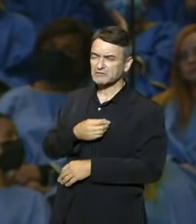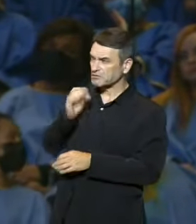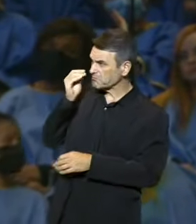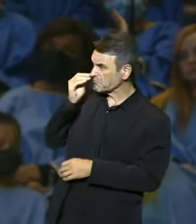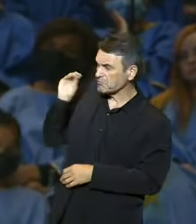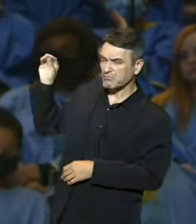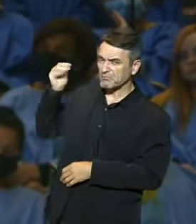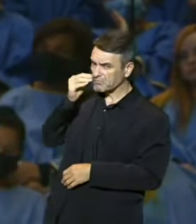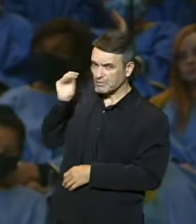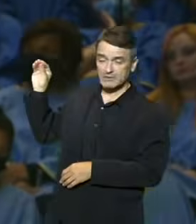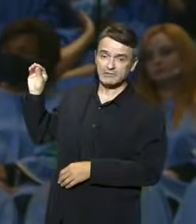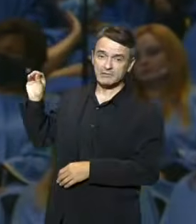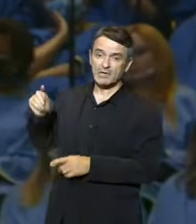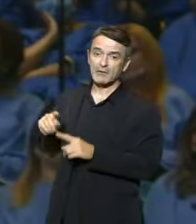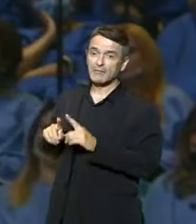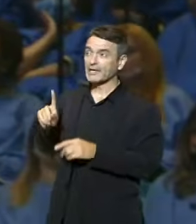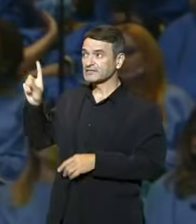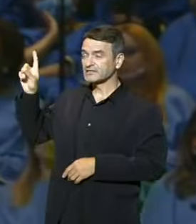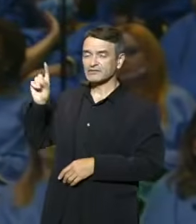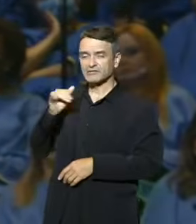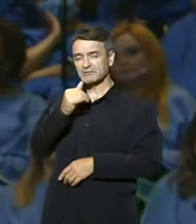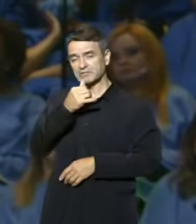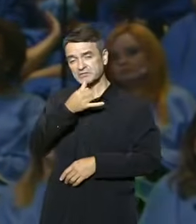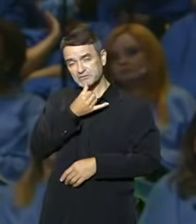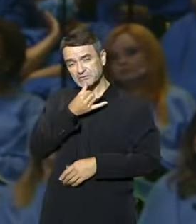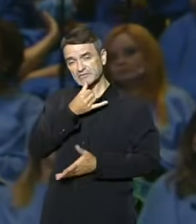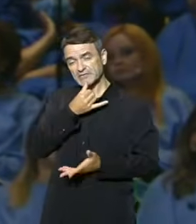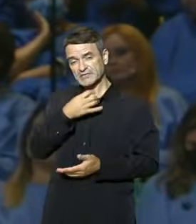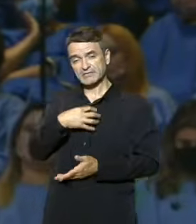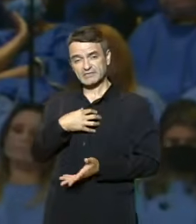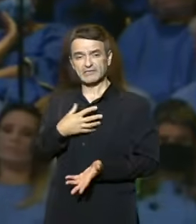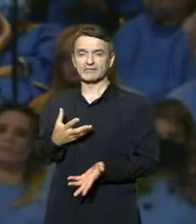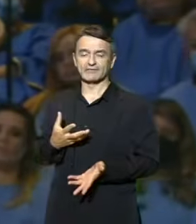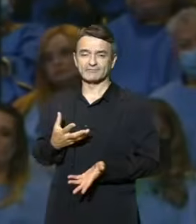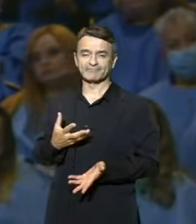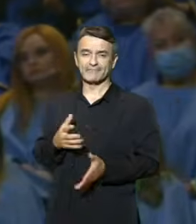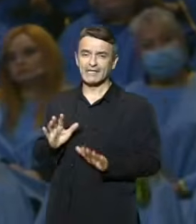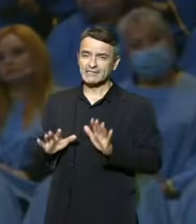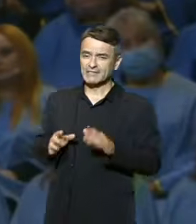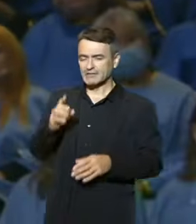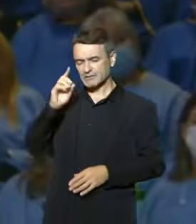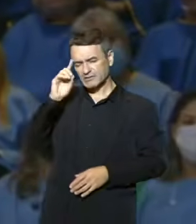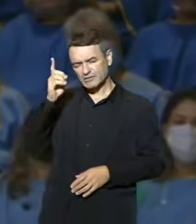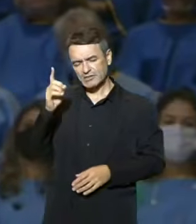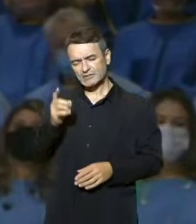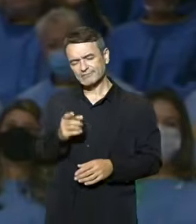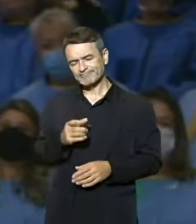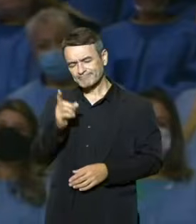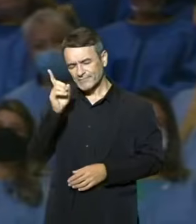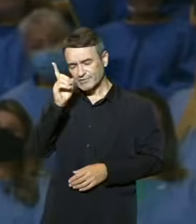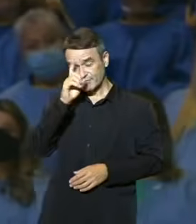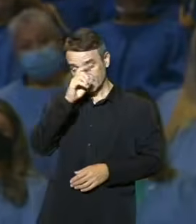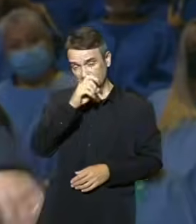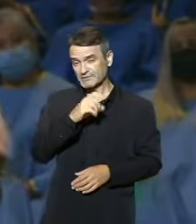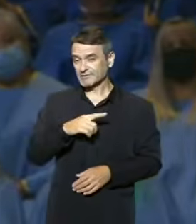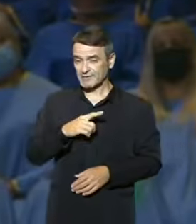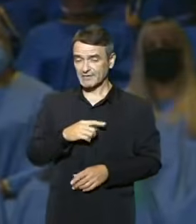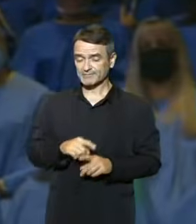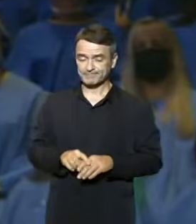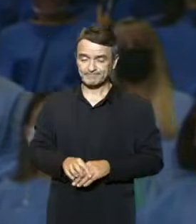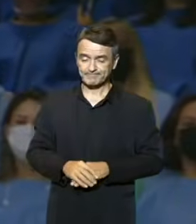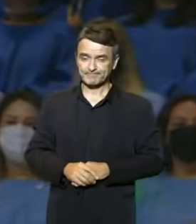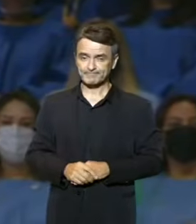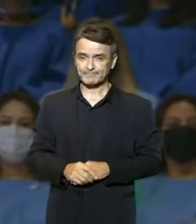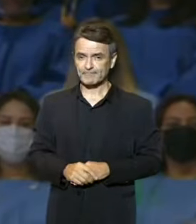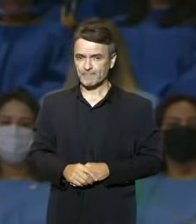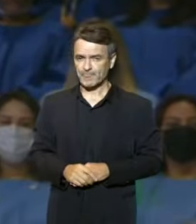de Deus. Como é que você está vivendo os dias da sua vida? Está passando por dias difíceis? Tantas e tantas